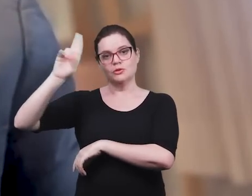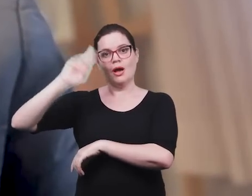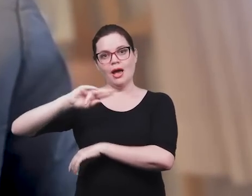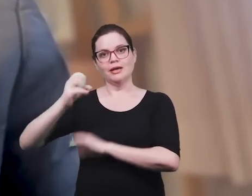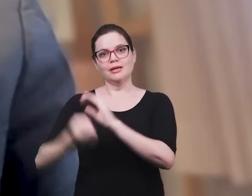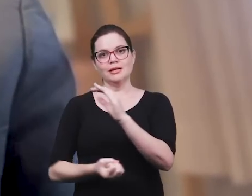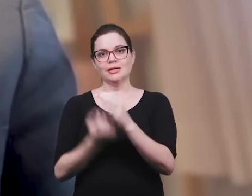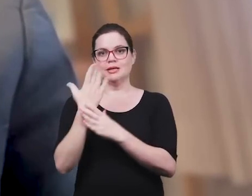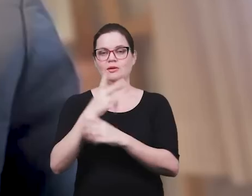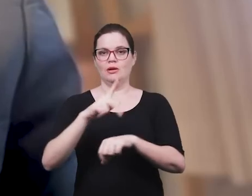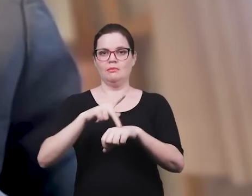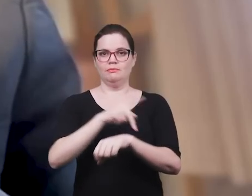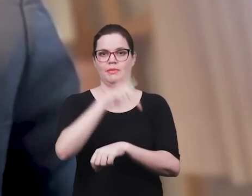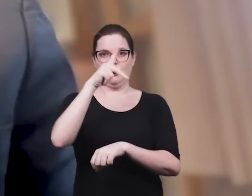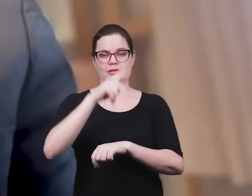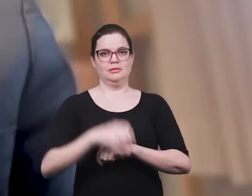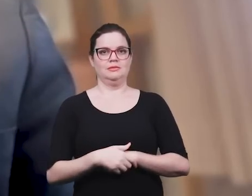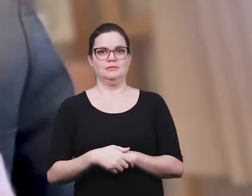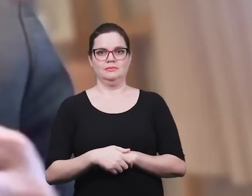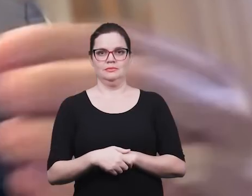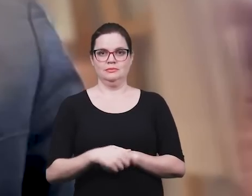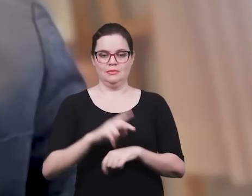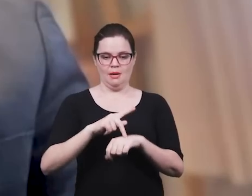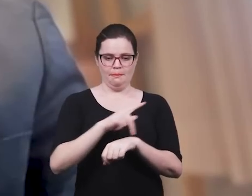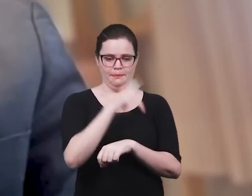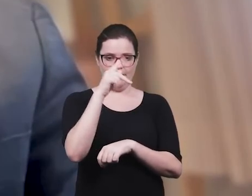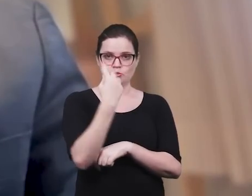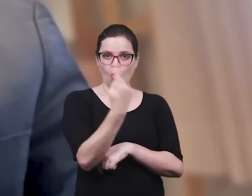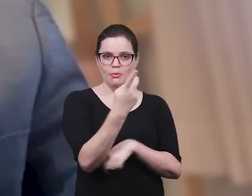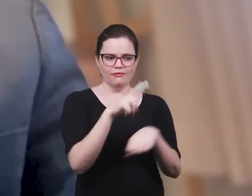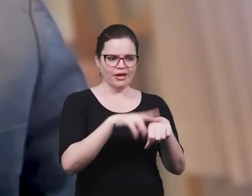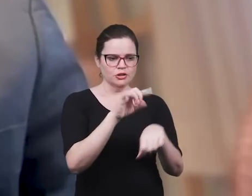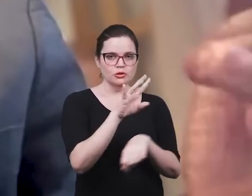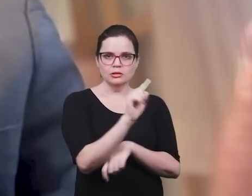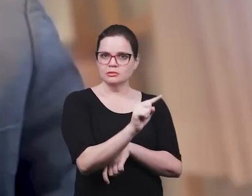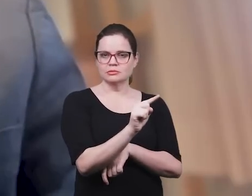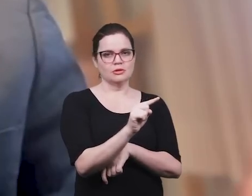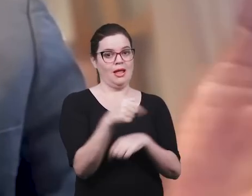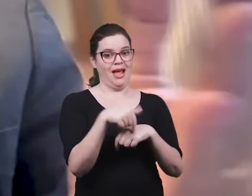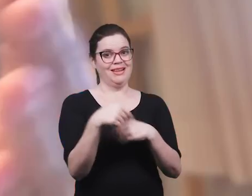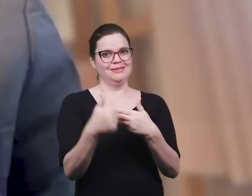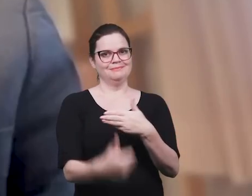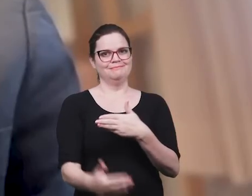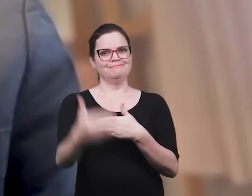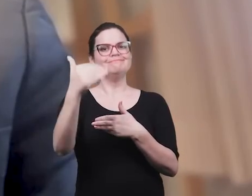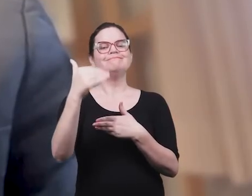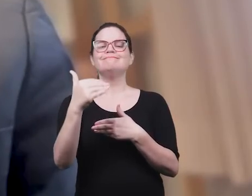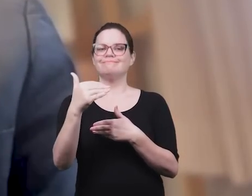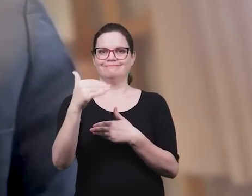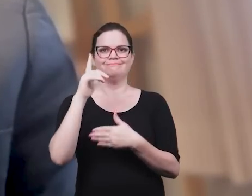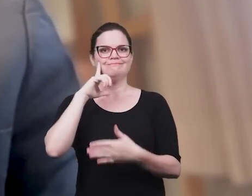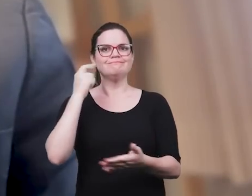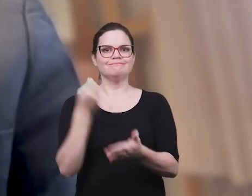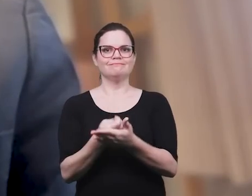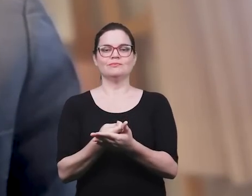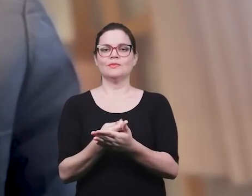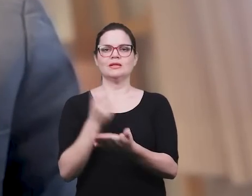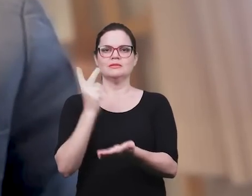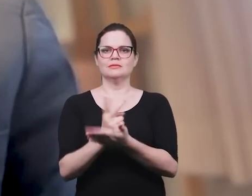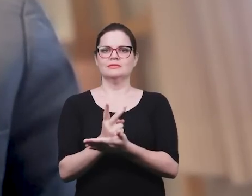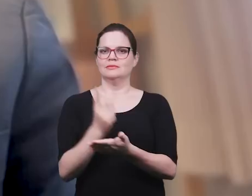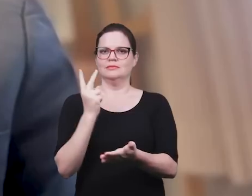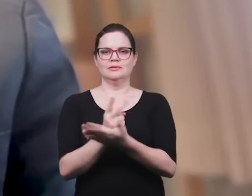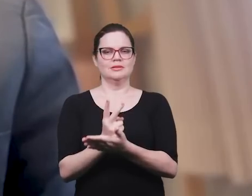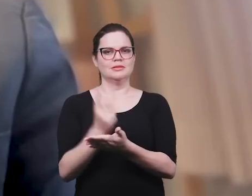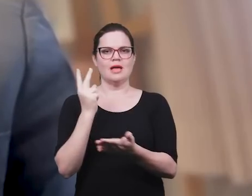quem instituiu não somente aquela Páscoa, mas a partir dali ele determinou que fosse